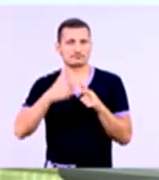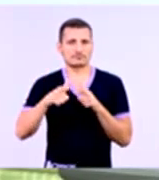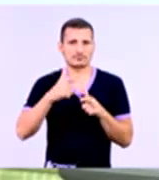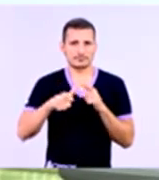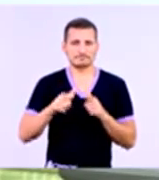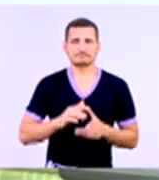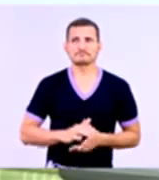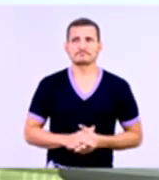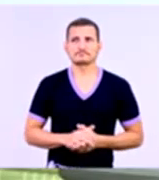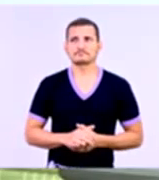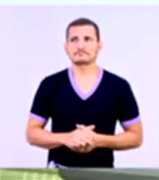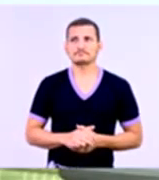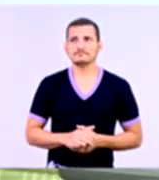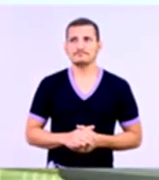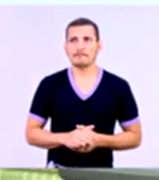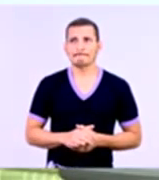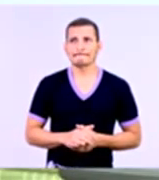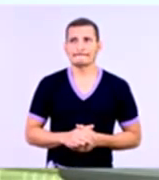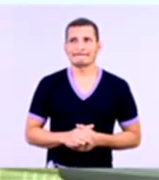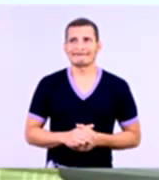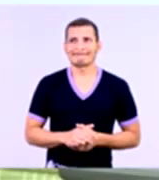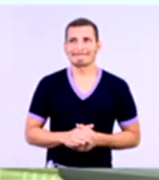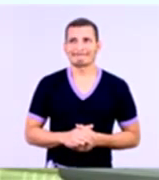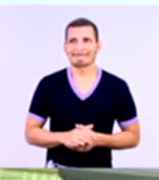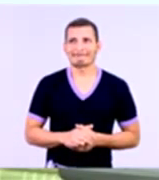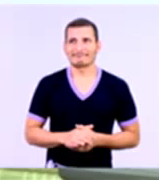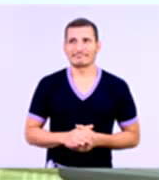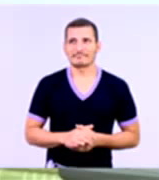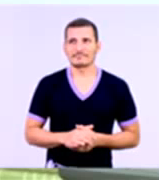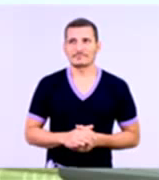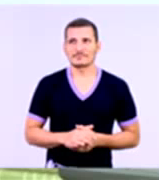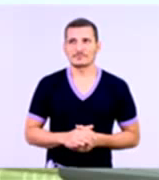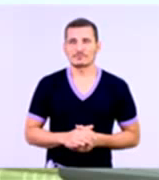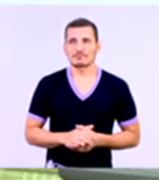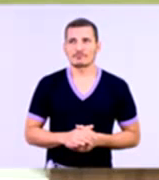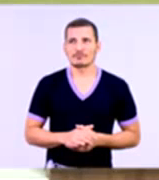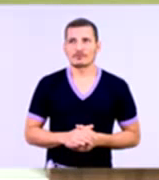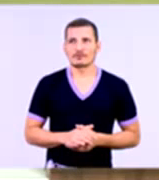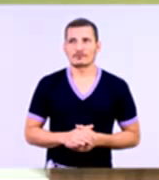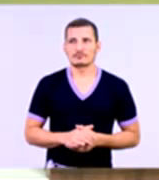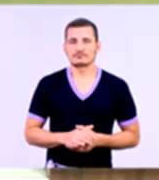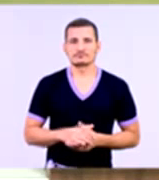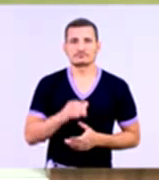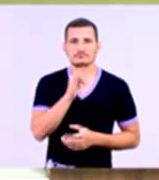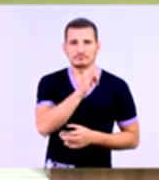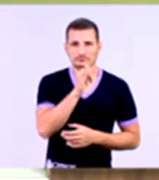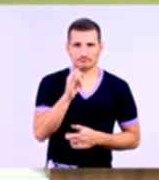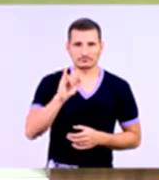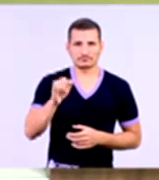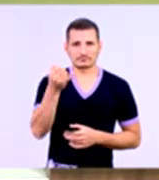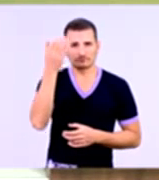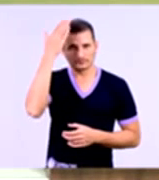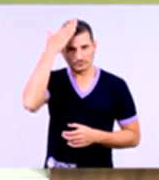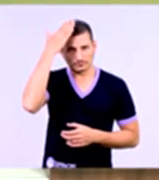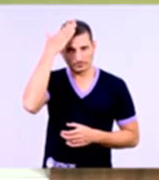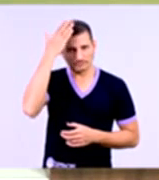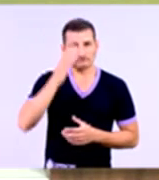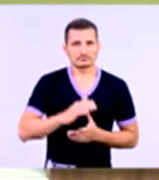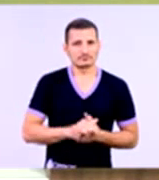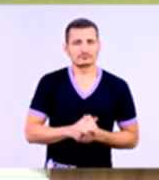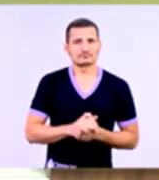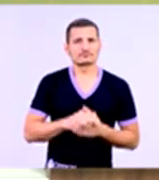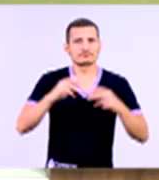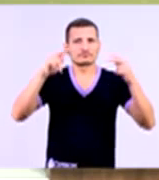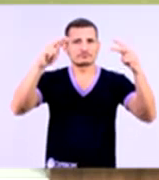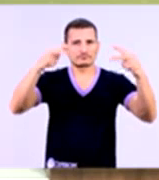podem vir. Algo mais, professor? Mais perguntas aqui do tutor de Paraná. Quando o